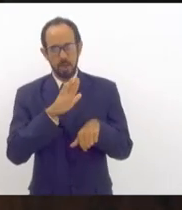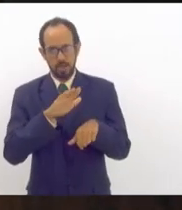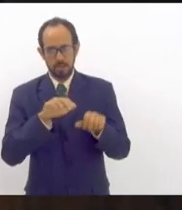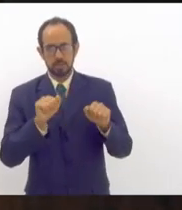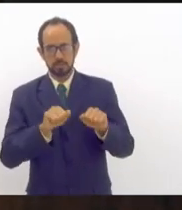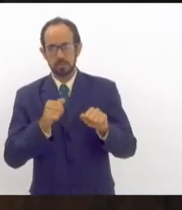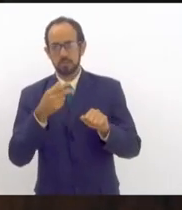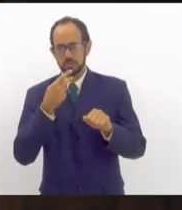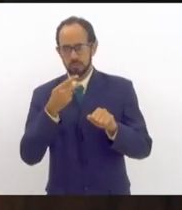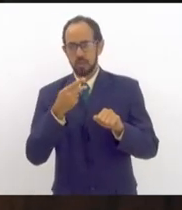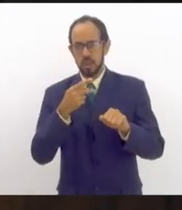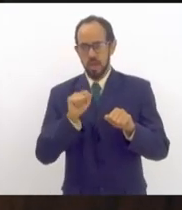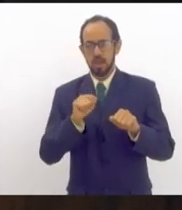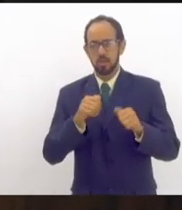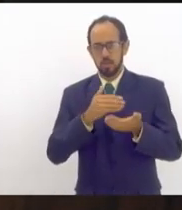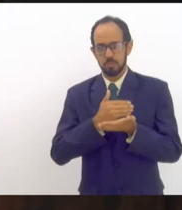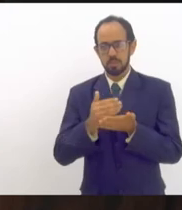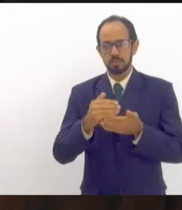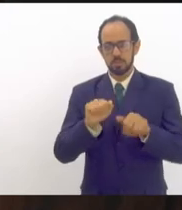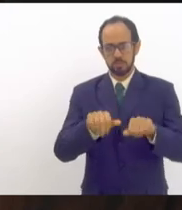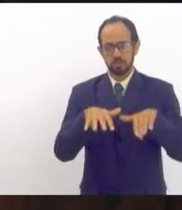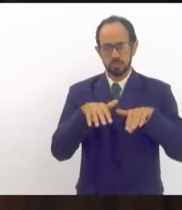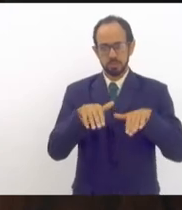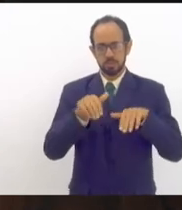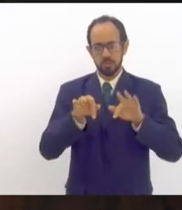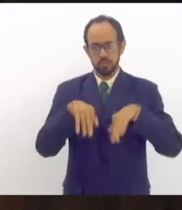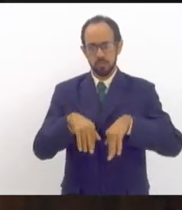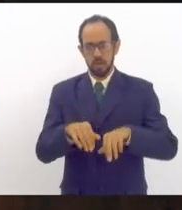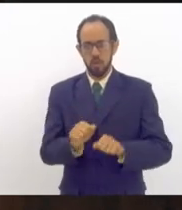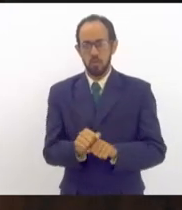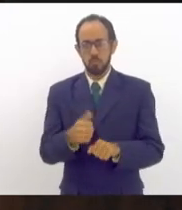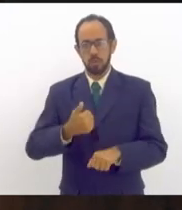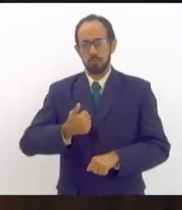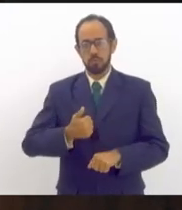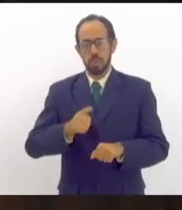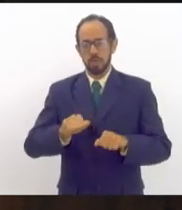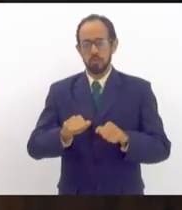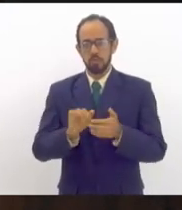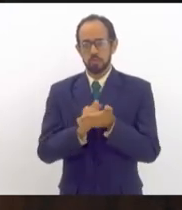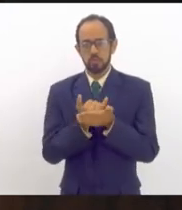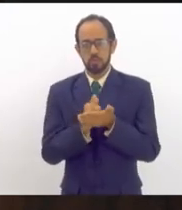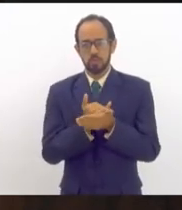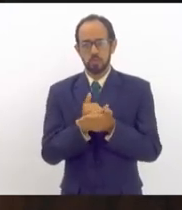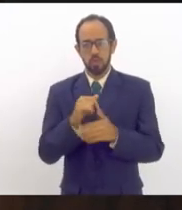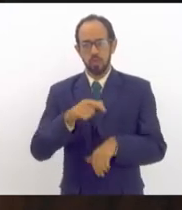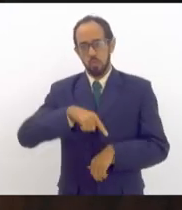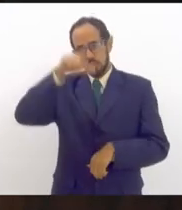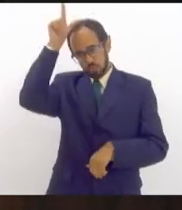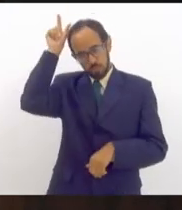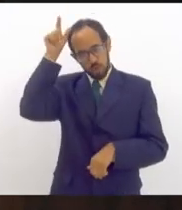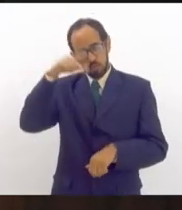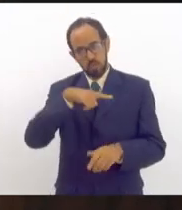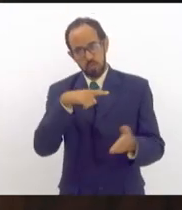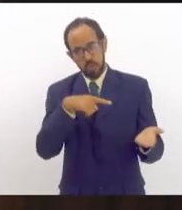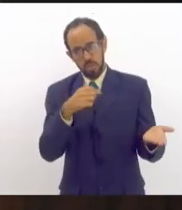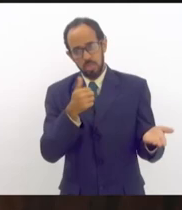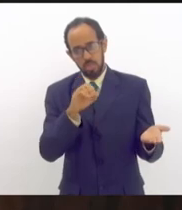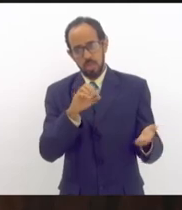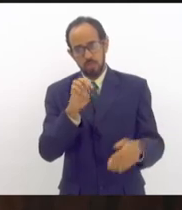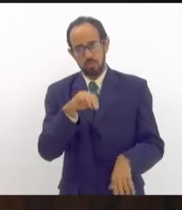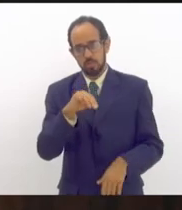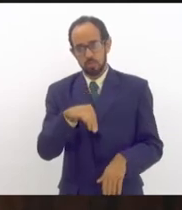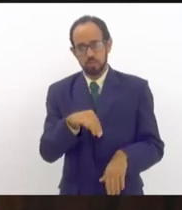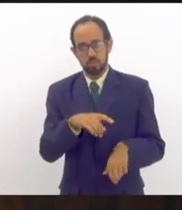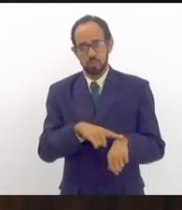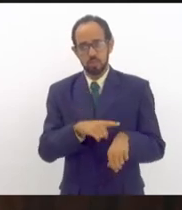passa-se ao expediente final primeiro orador escrito é o Nobre Deputado Luiz Paulo vossa excelência de 10 minutos no tempo